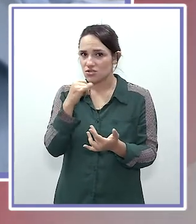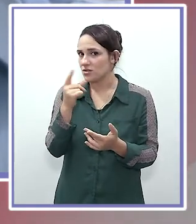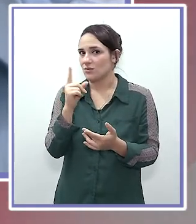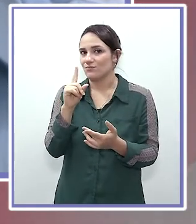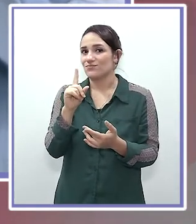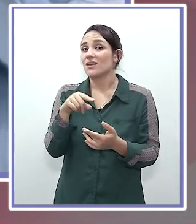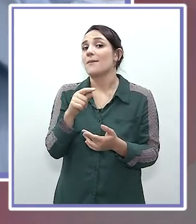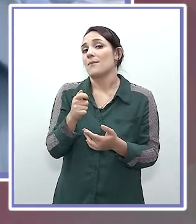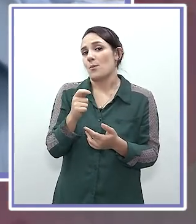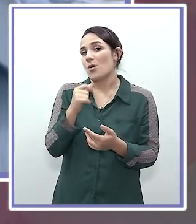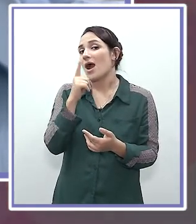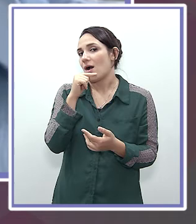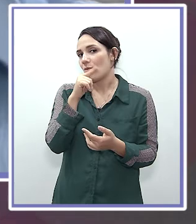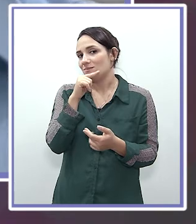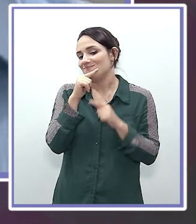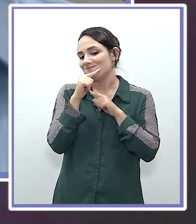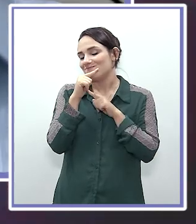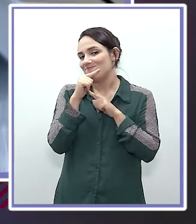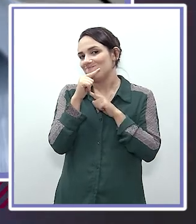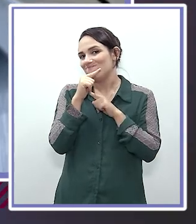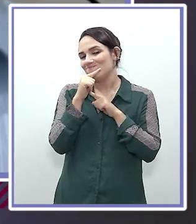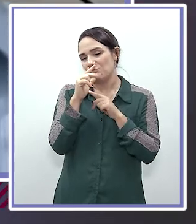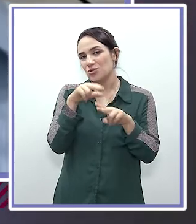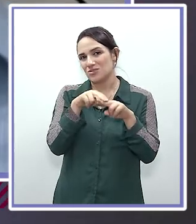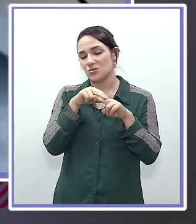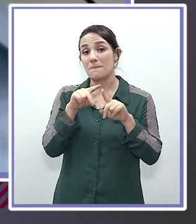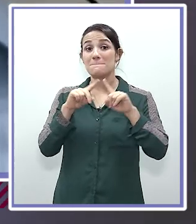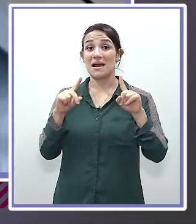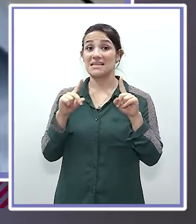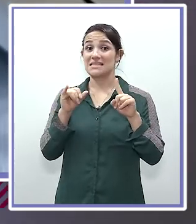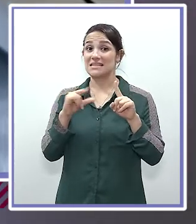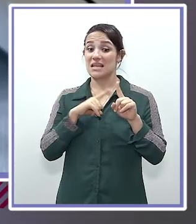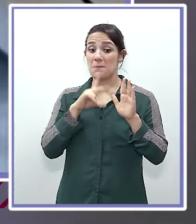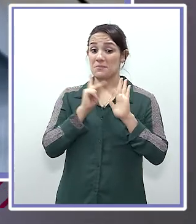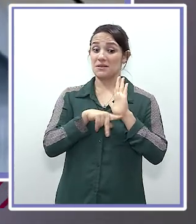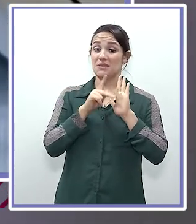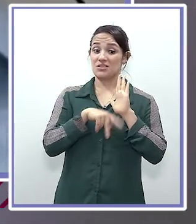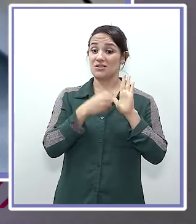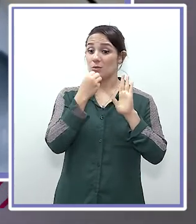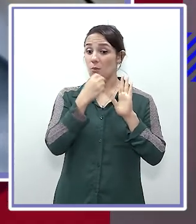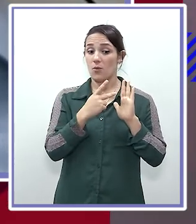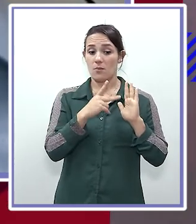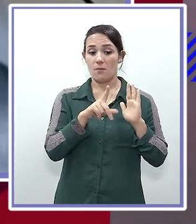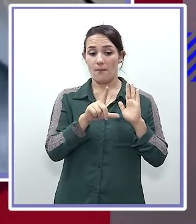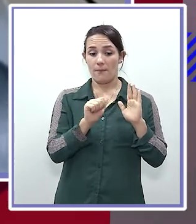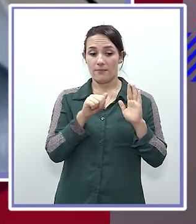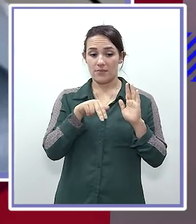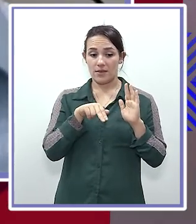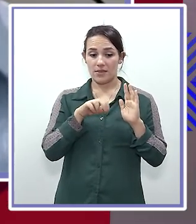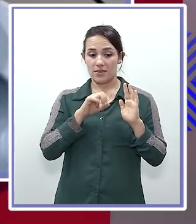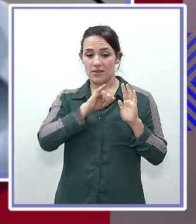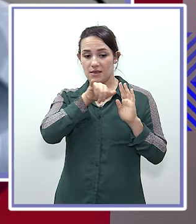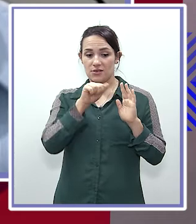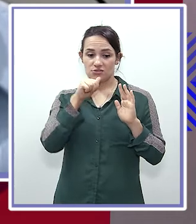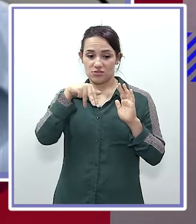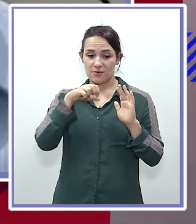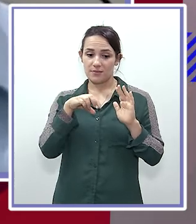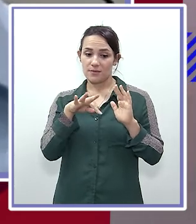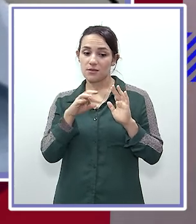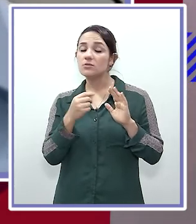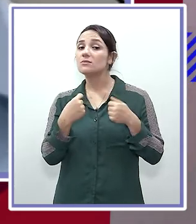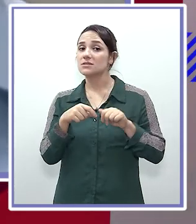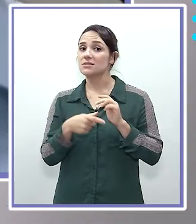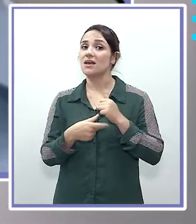de água faz com que ocorra isso. Agora, um planejamento que teria que analisar que